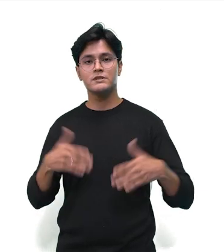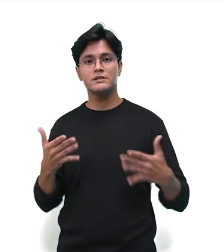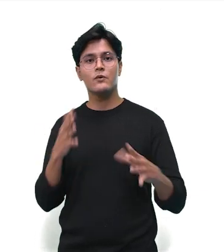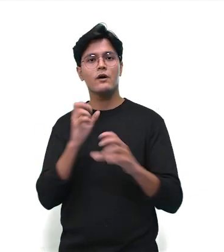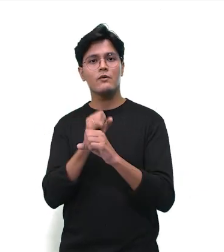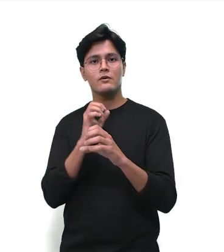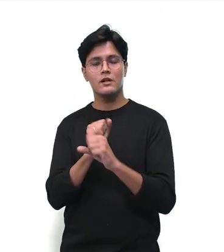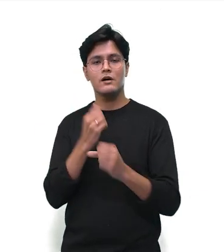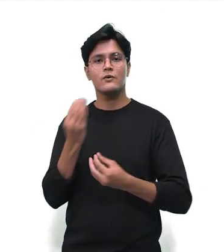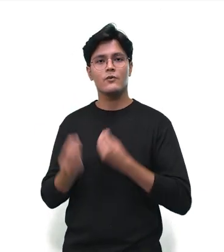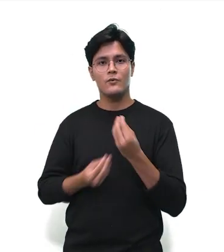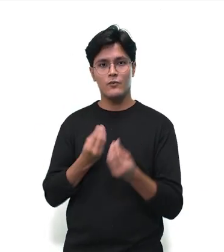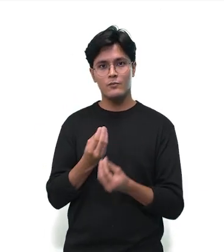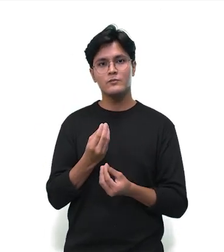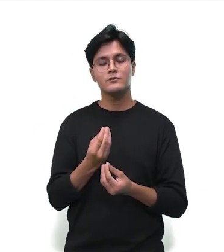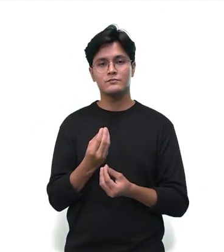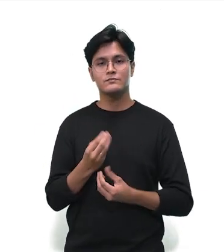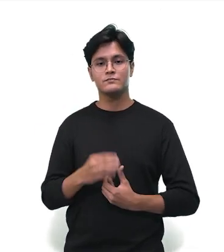10%